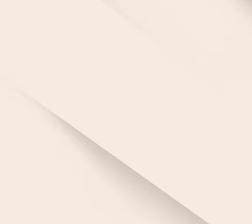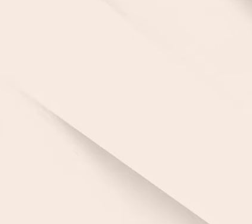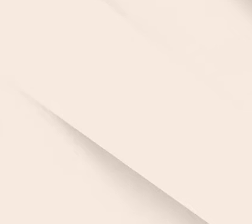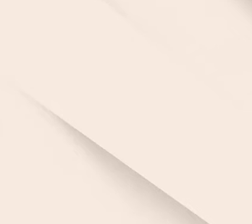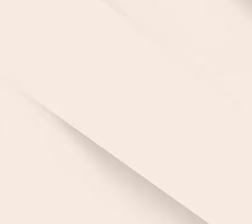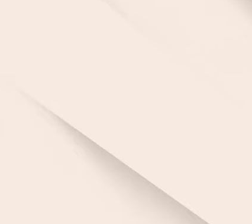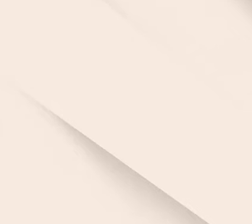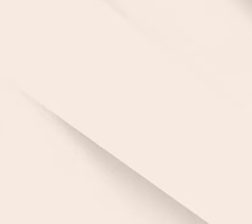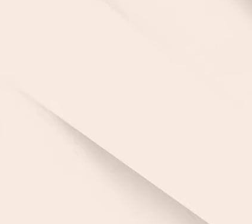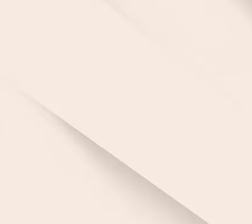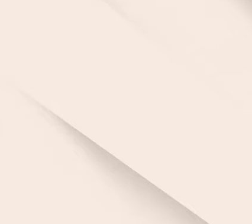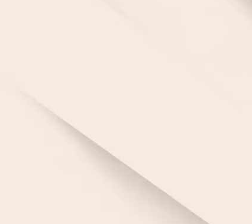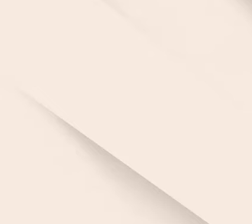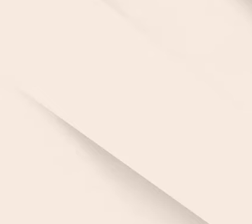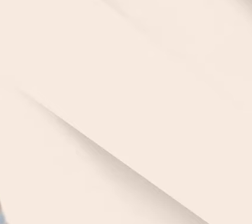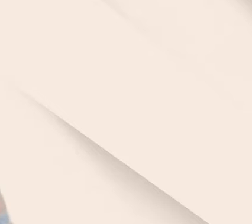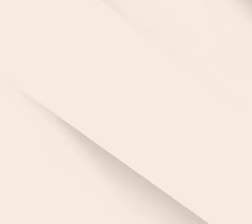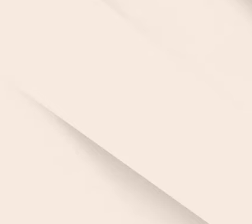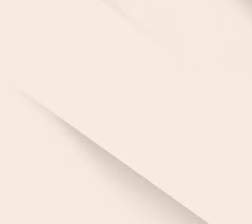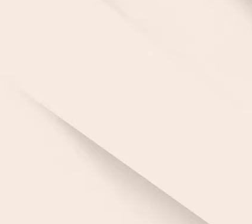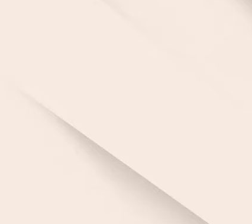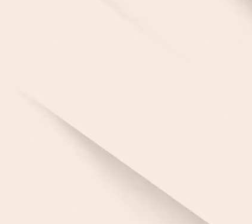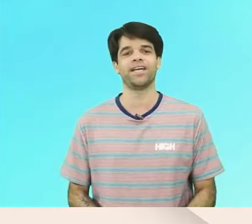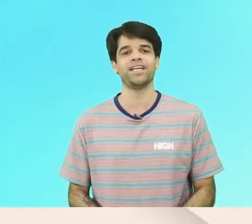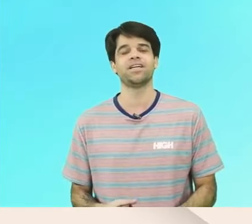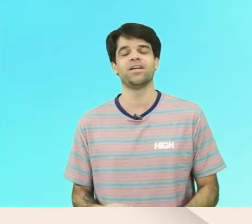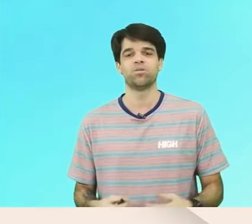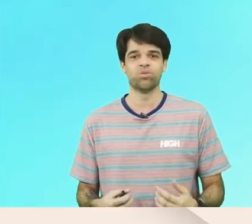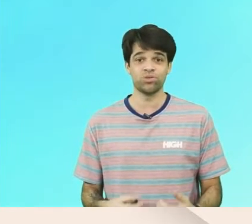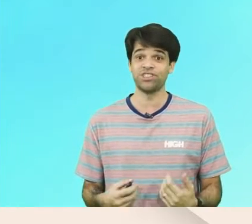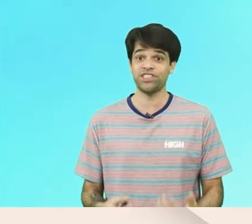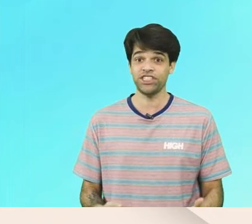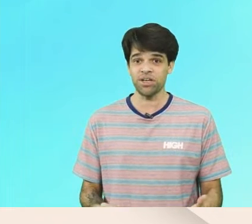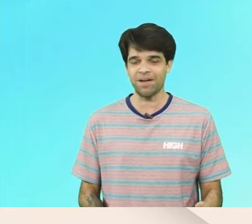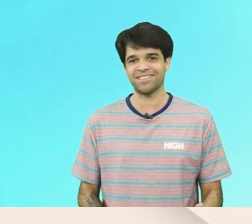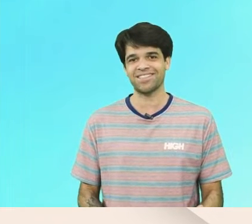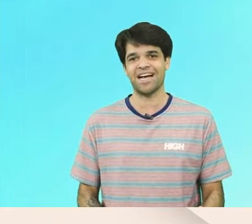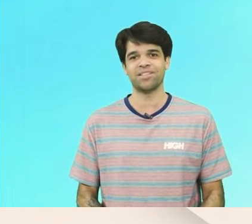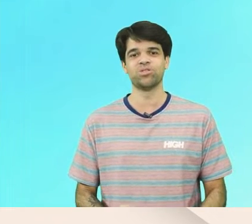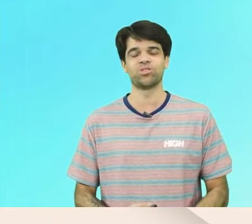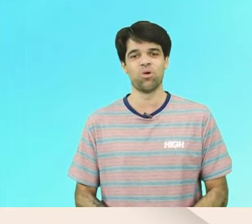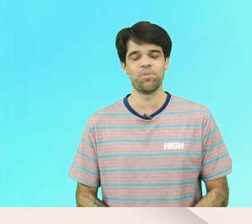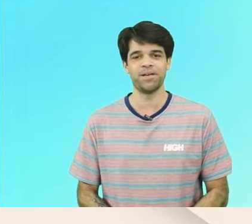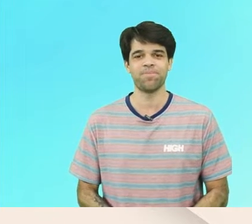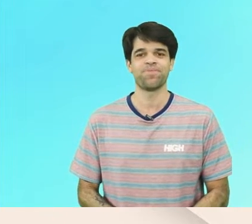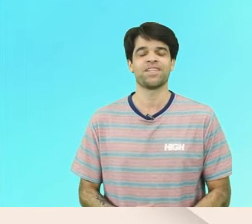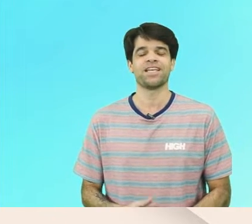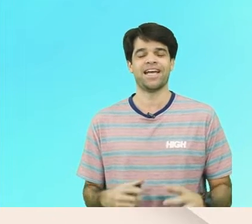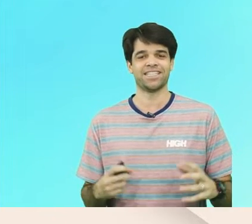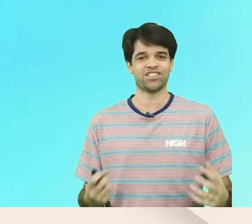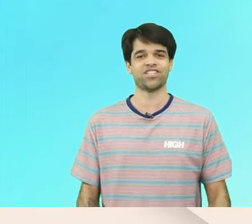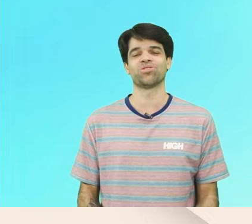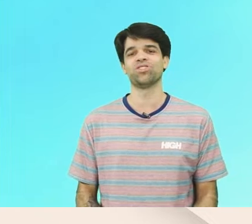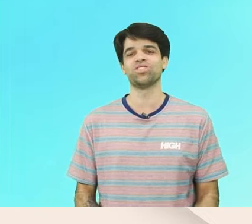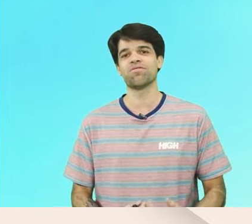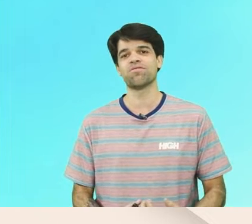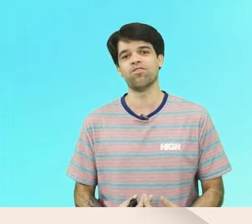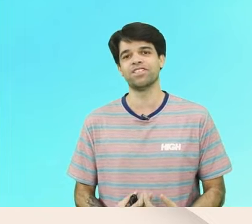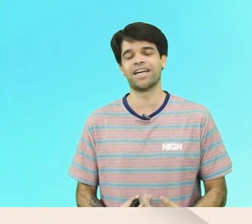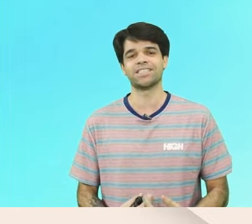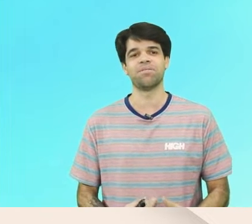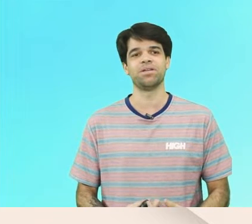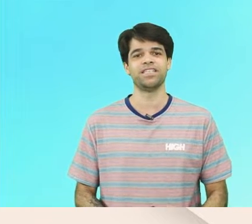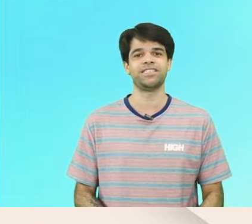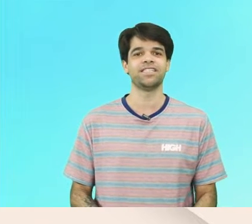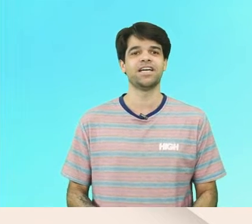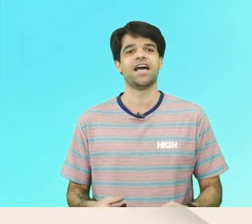em inovação a partir de um olhar muito pragmático, porém muito sistematizado sobre essas questões que